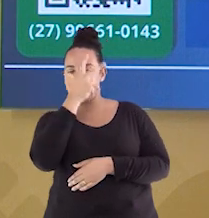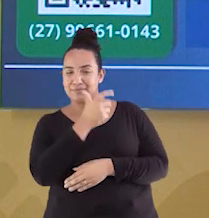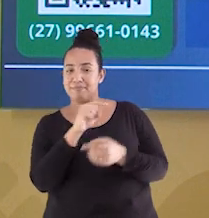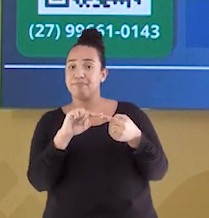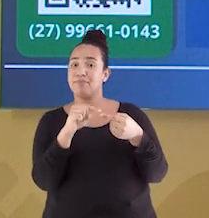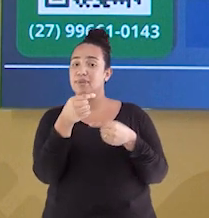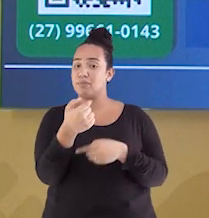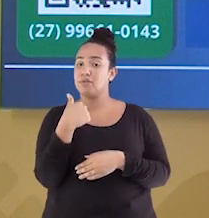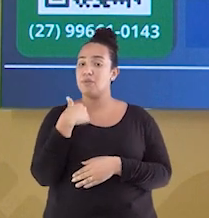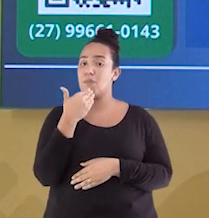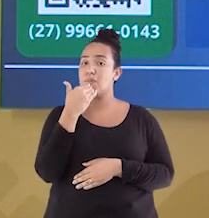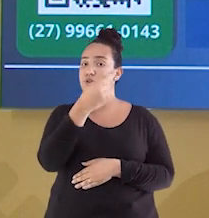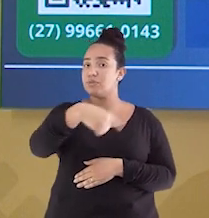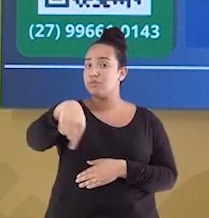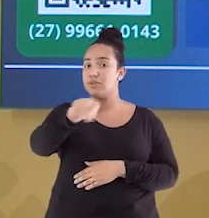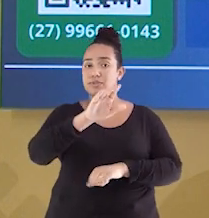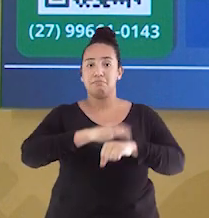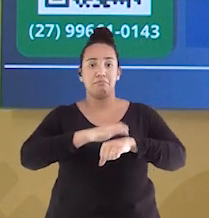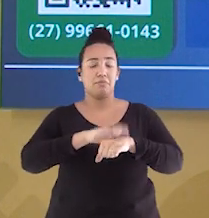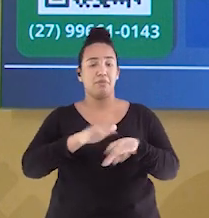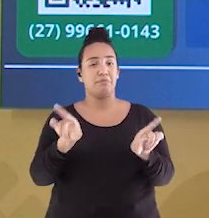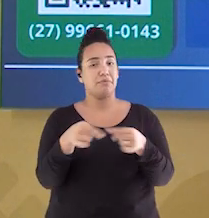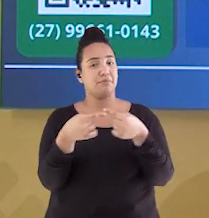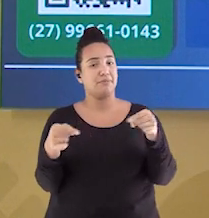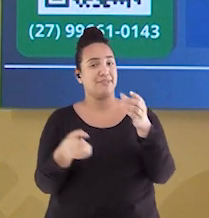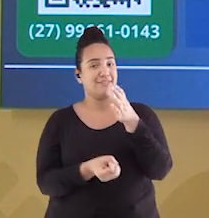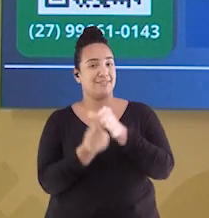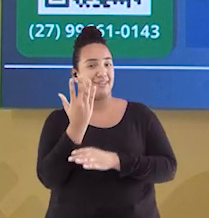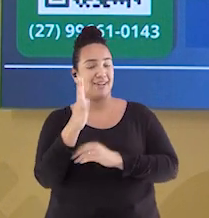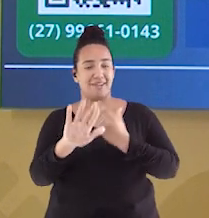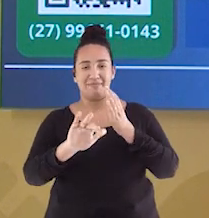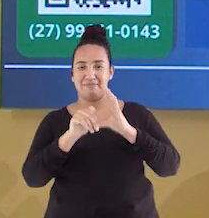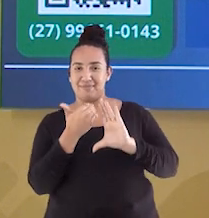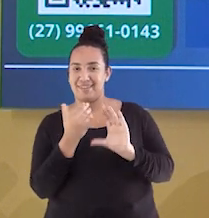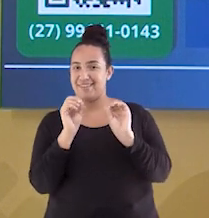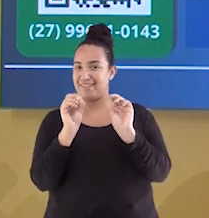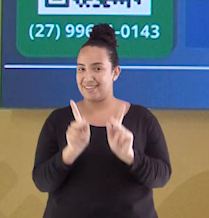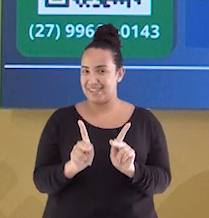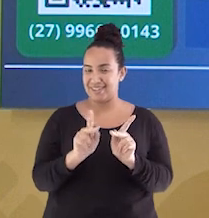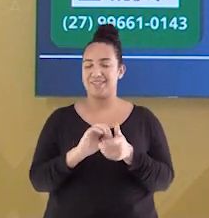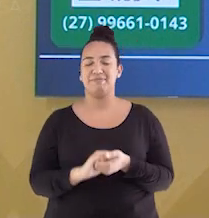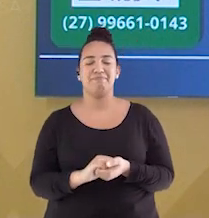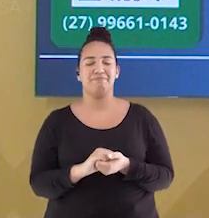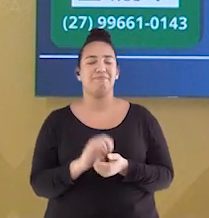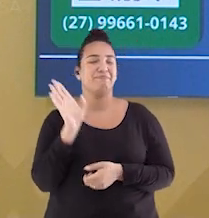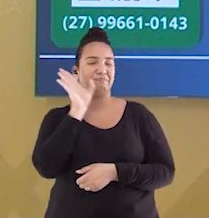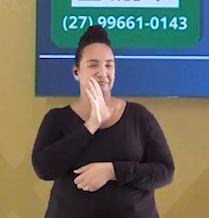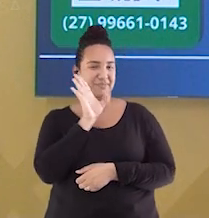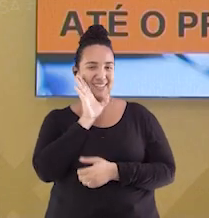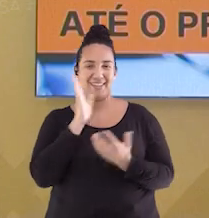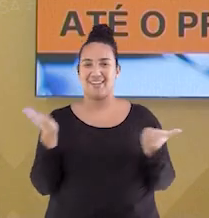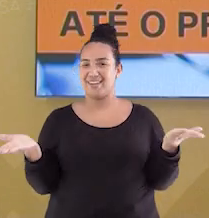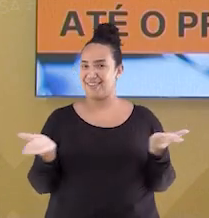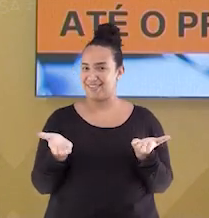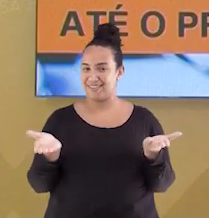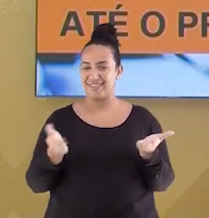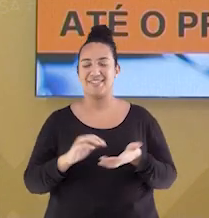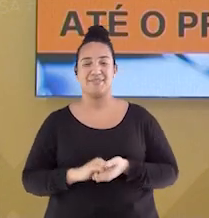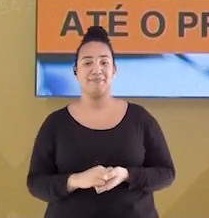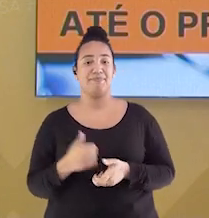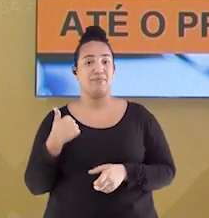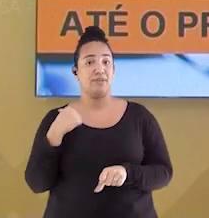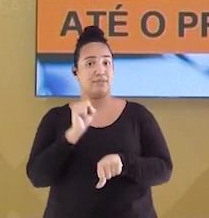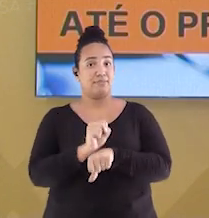vocês compusessem suas próprias músicas e enviassem pra gente. Foi muito divertido hoje. Eu espero que vocês tenham